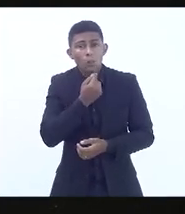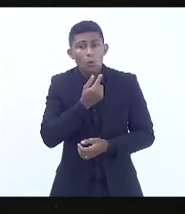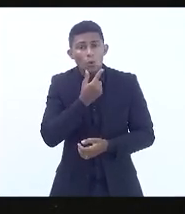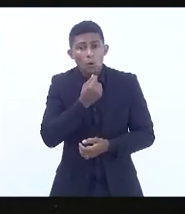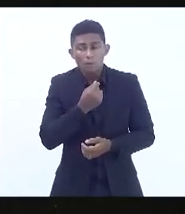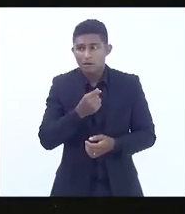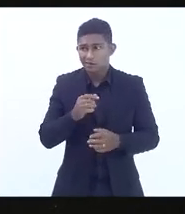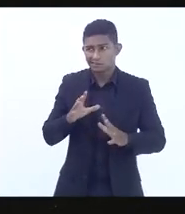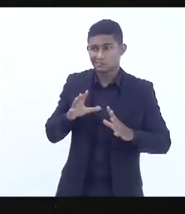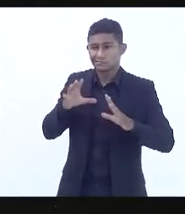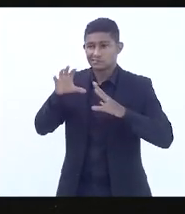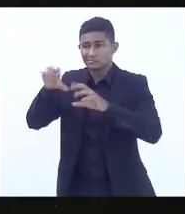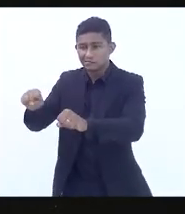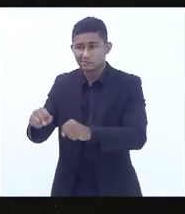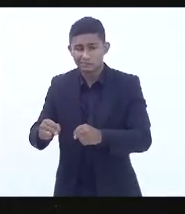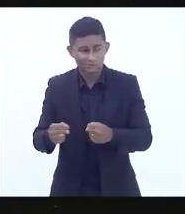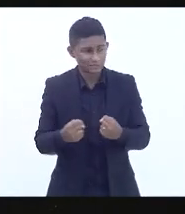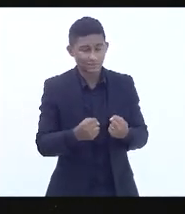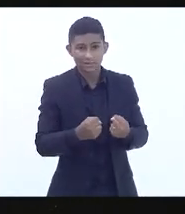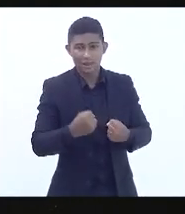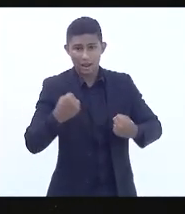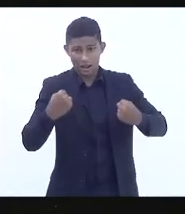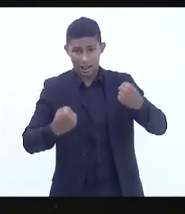joga para o outro lado do carro,